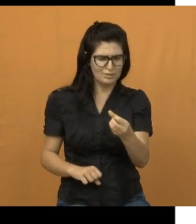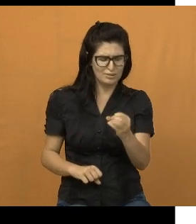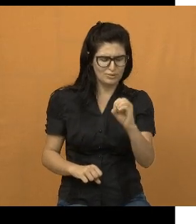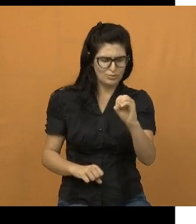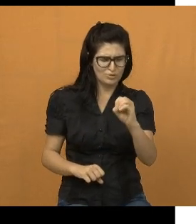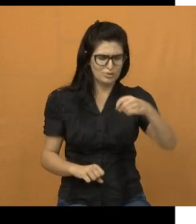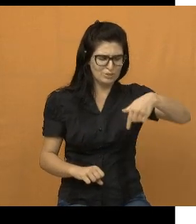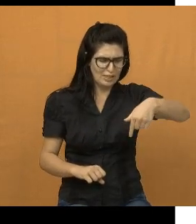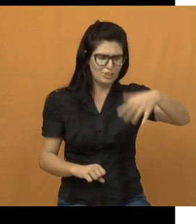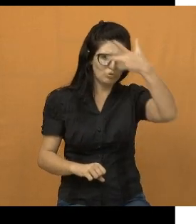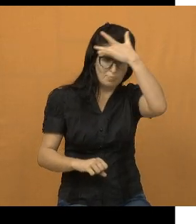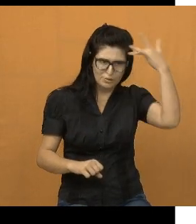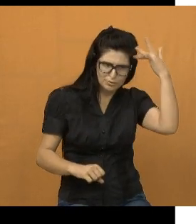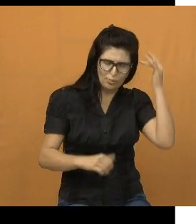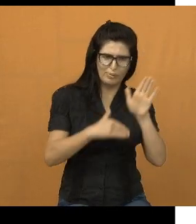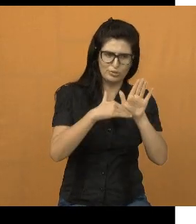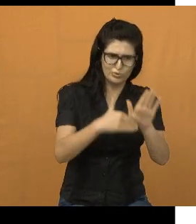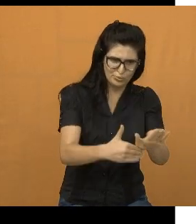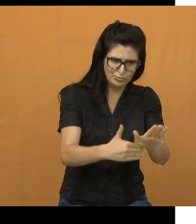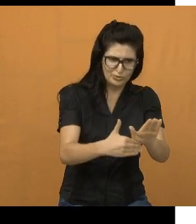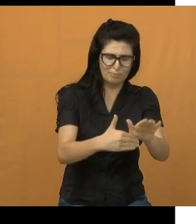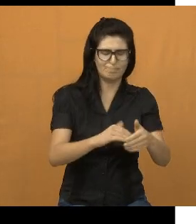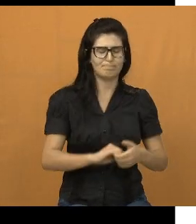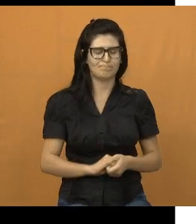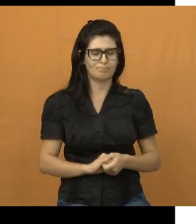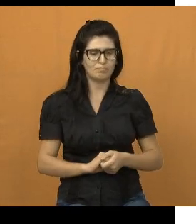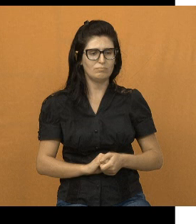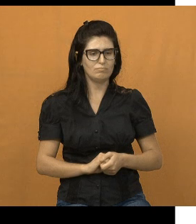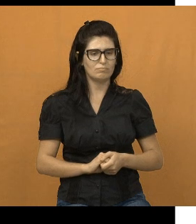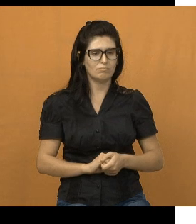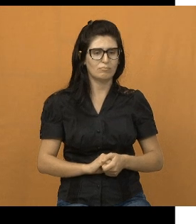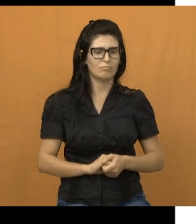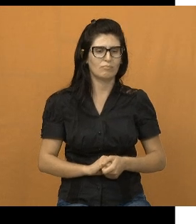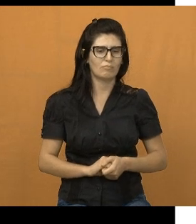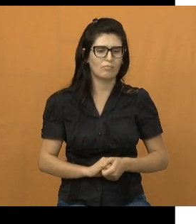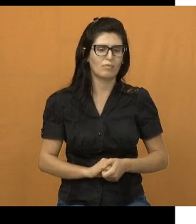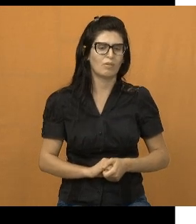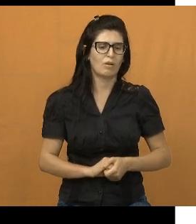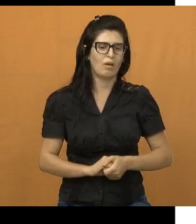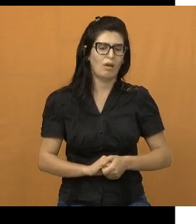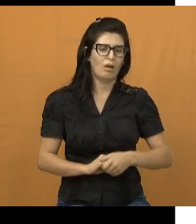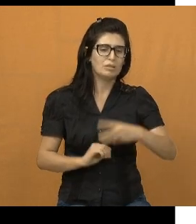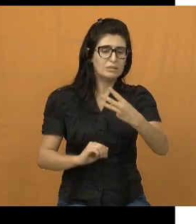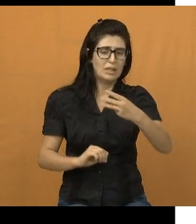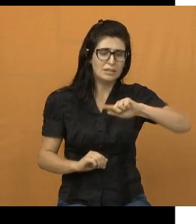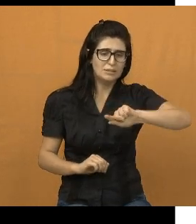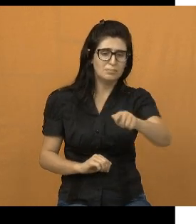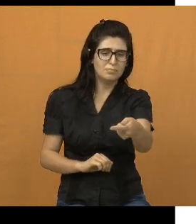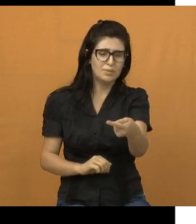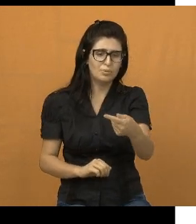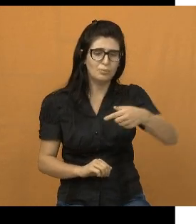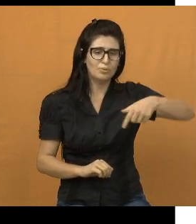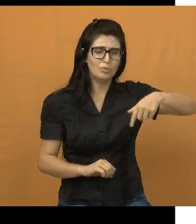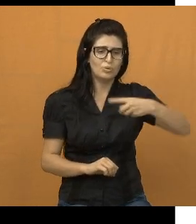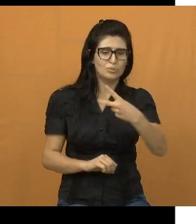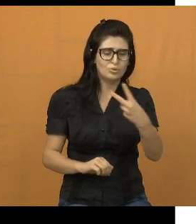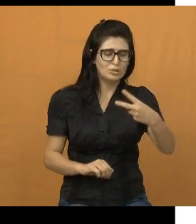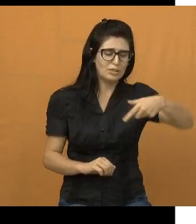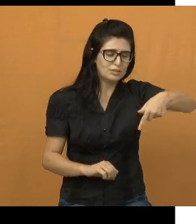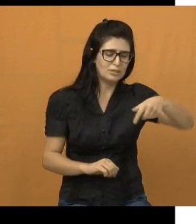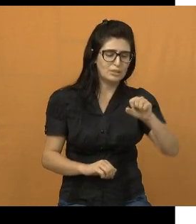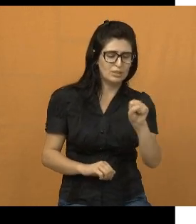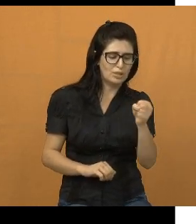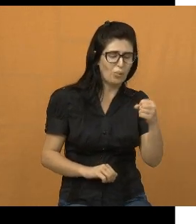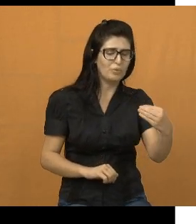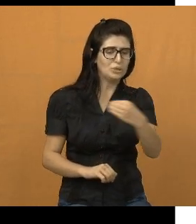estava atrasada e fechamos o ano com 3.278 exames. Citopatológicos